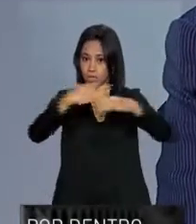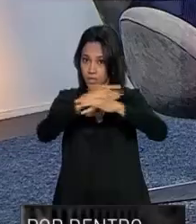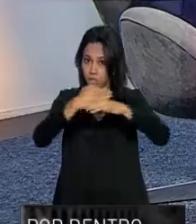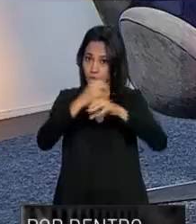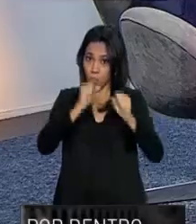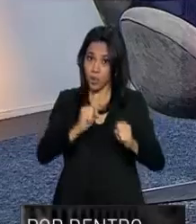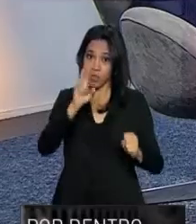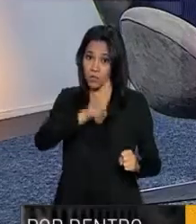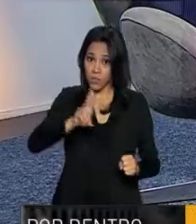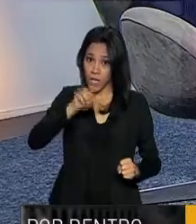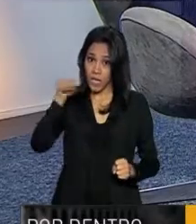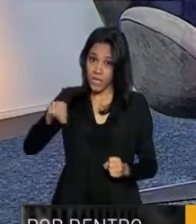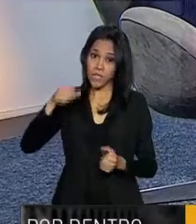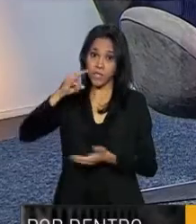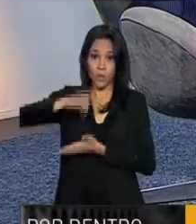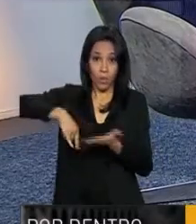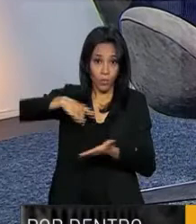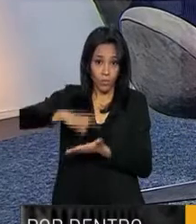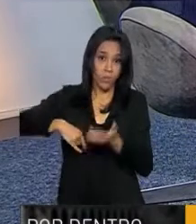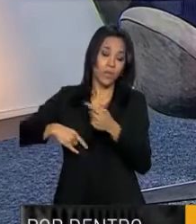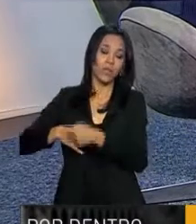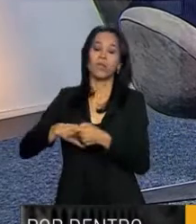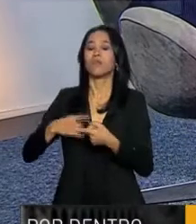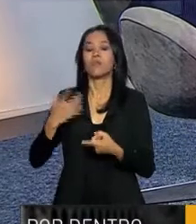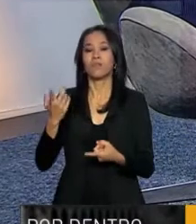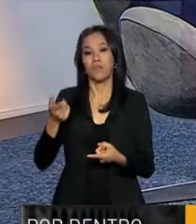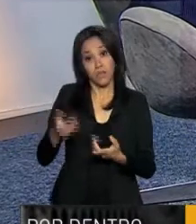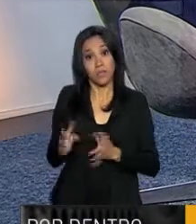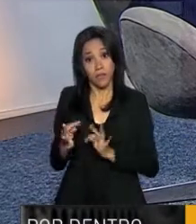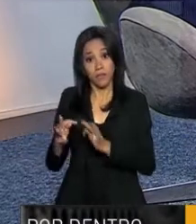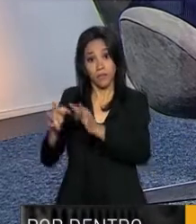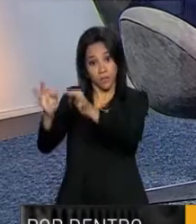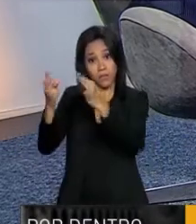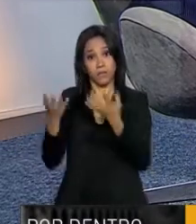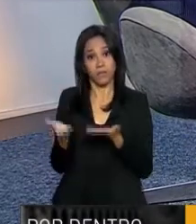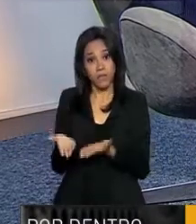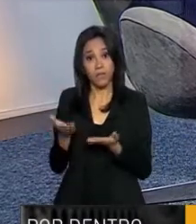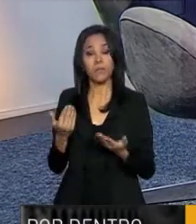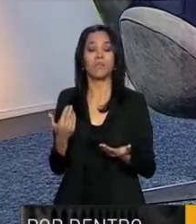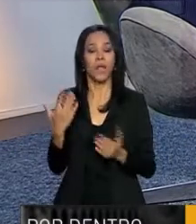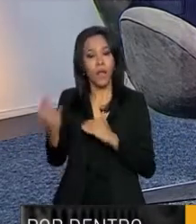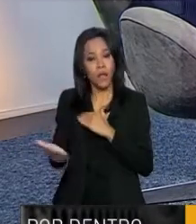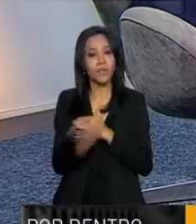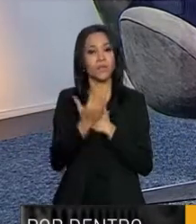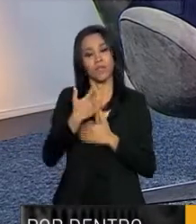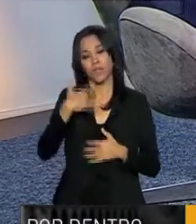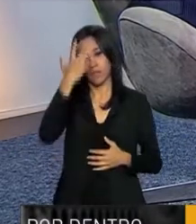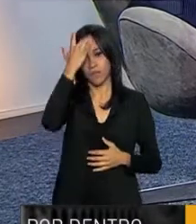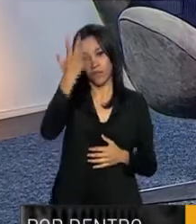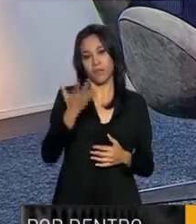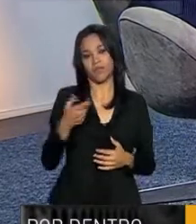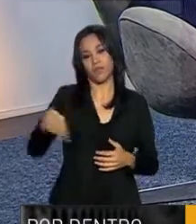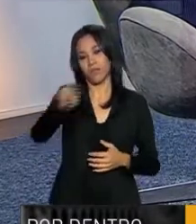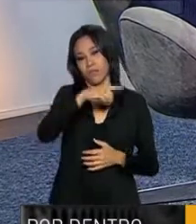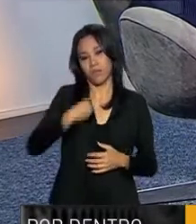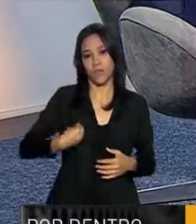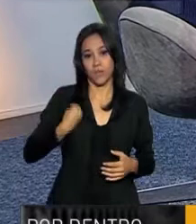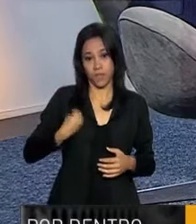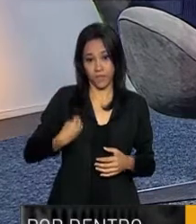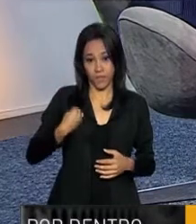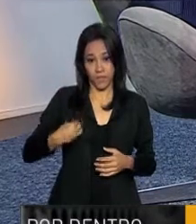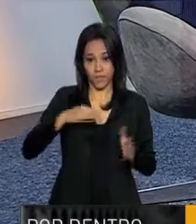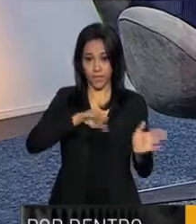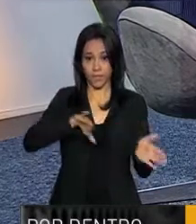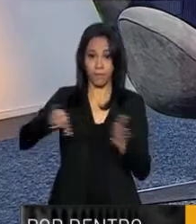utilizar os meios que estão no nosso dia a dia que são nas nossas mãos como algo que possa facilitar as nossas vidas não falando ainda em